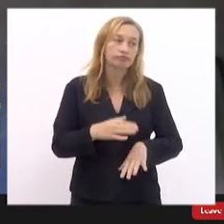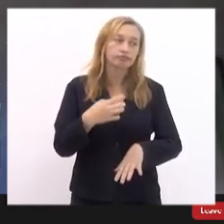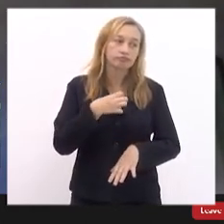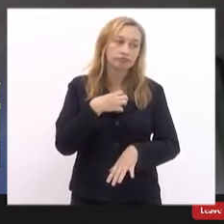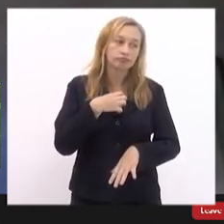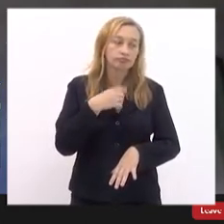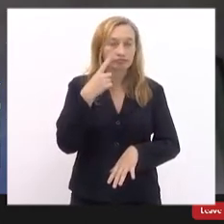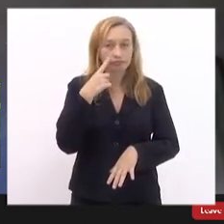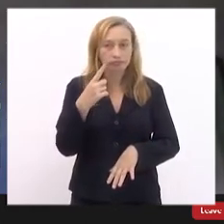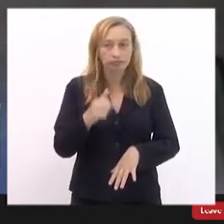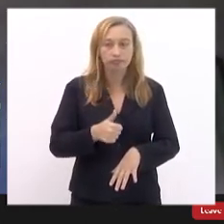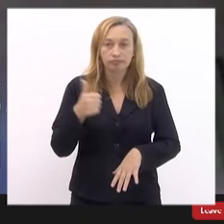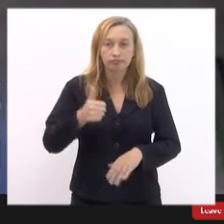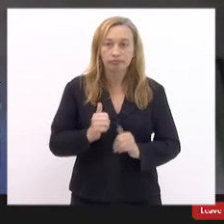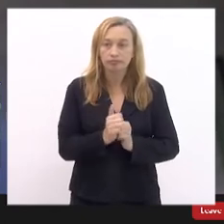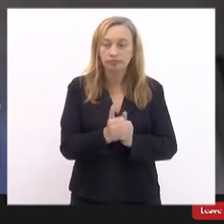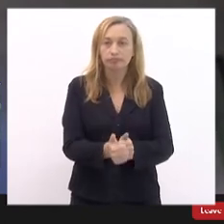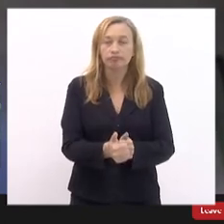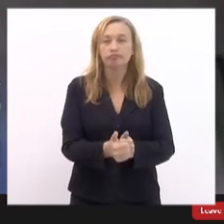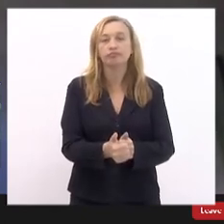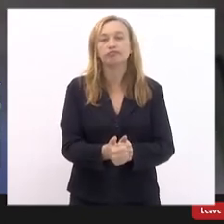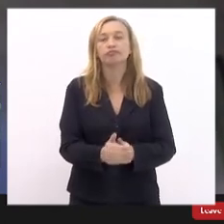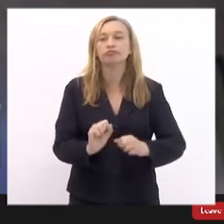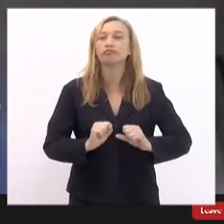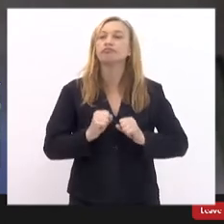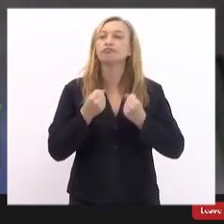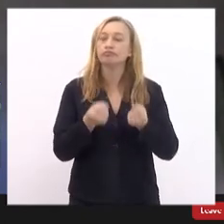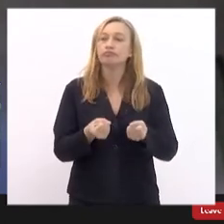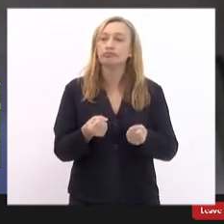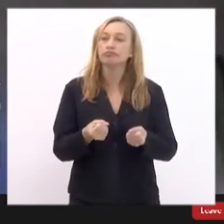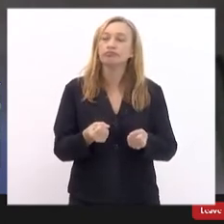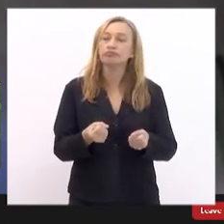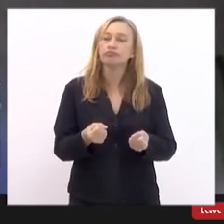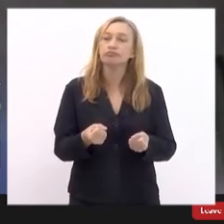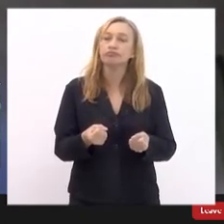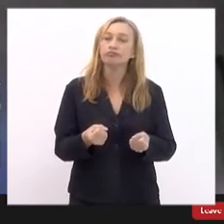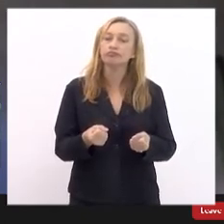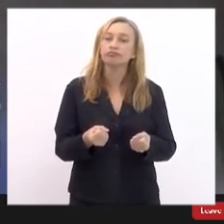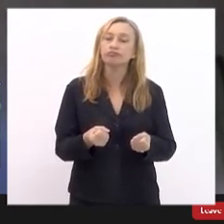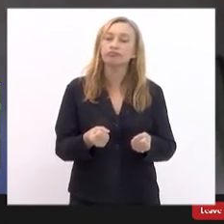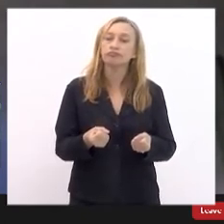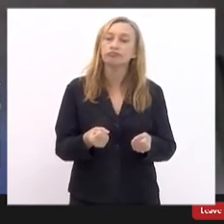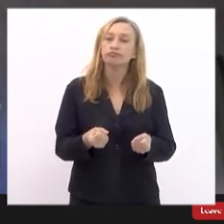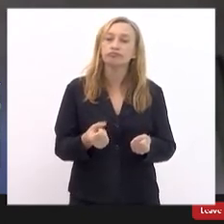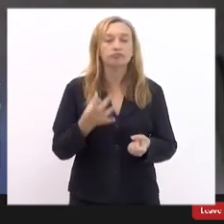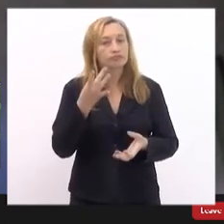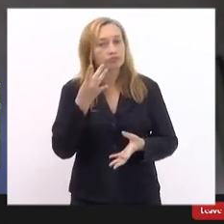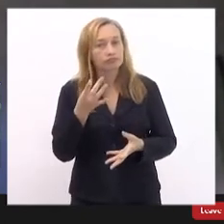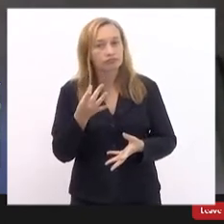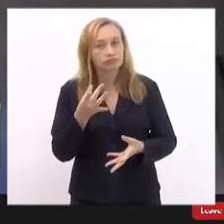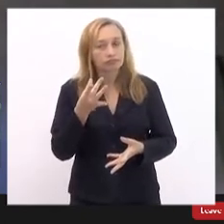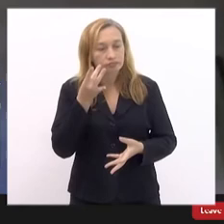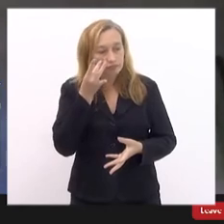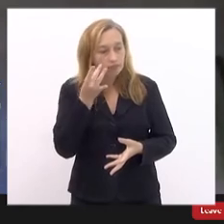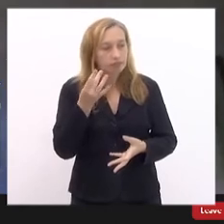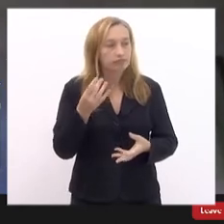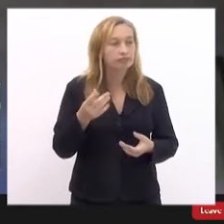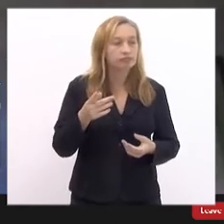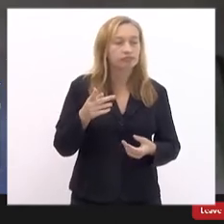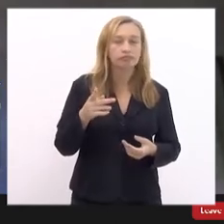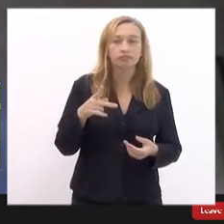essa ponte, esse acompanhamento e reforçar a presença e a participação da frente